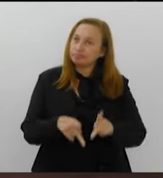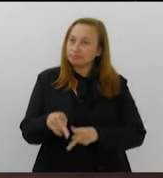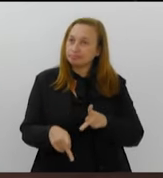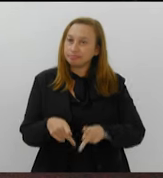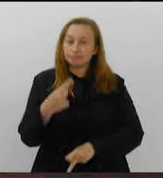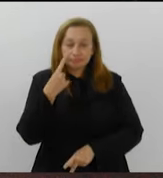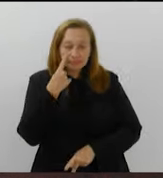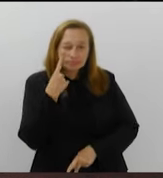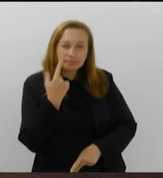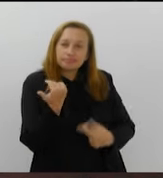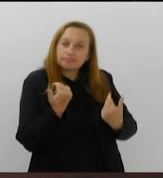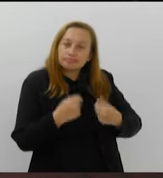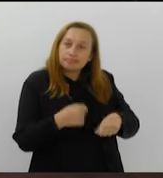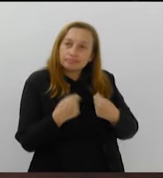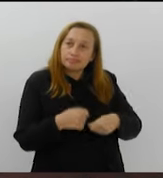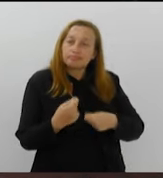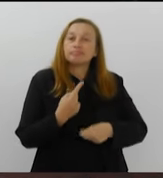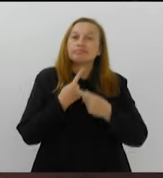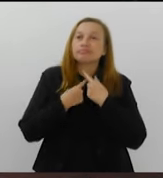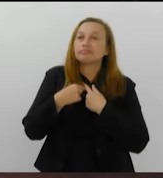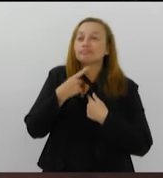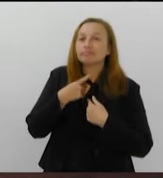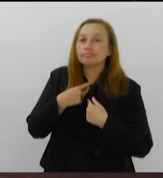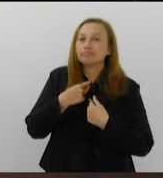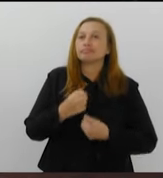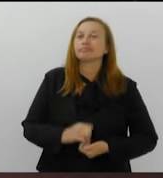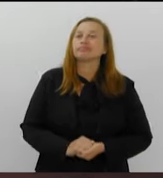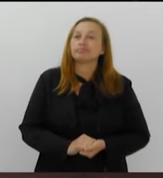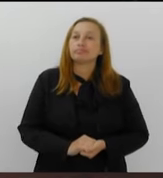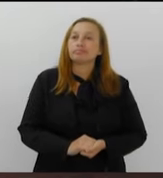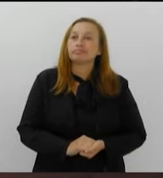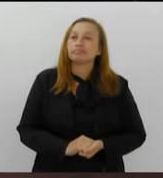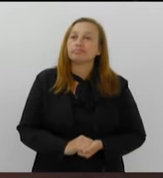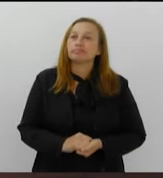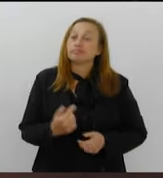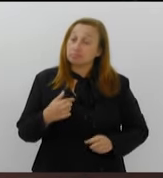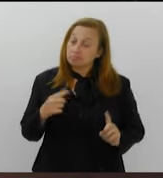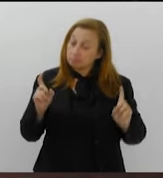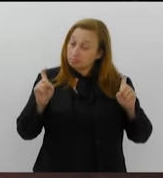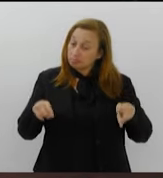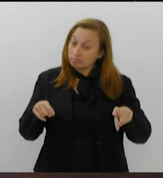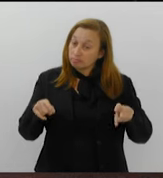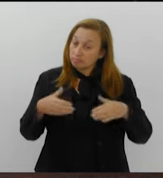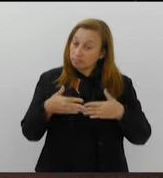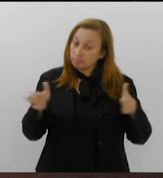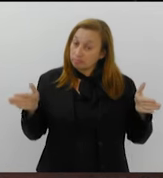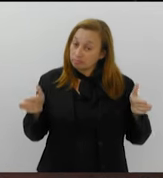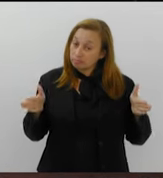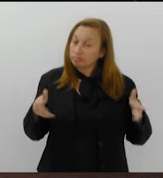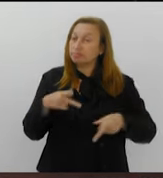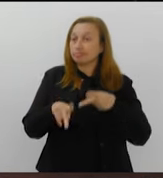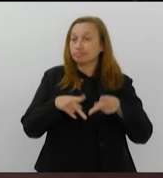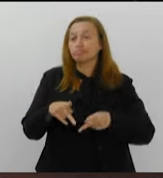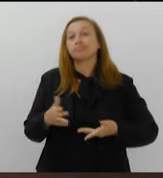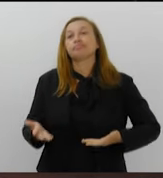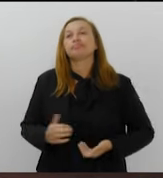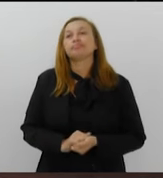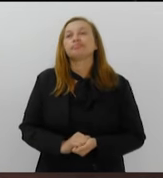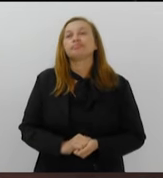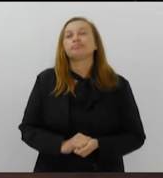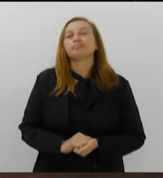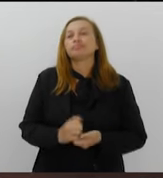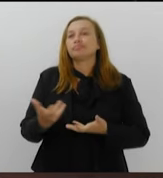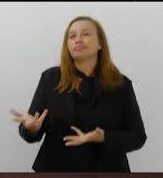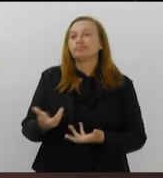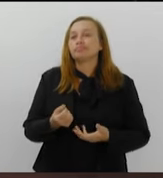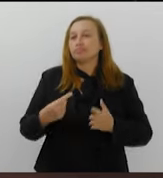as suas necessidades, seus anseios. E o meu gabinete é um gabinete que está sempre de portas abertas para a população. Recebi